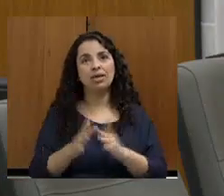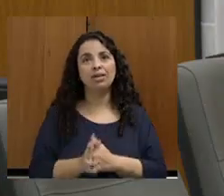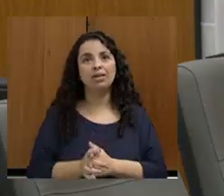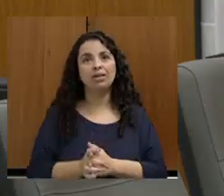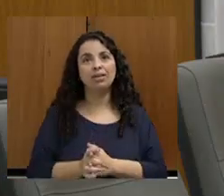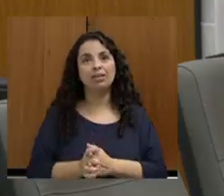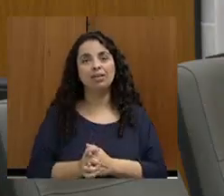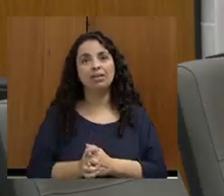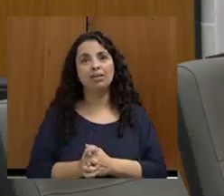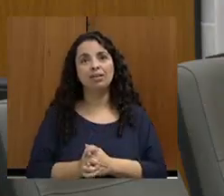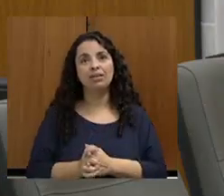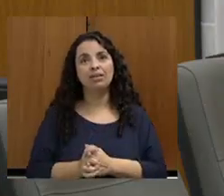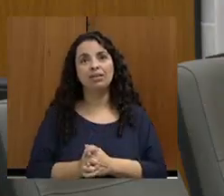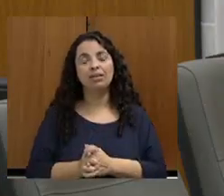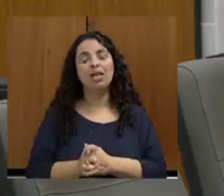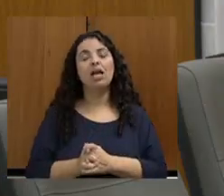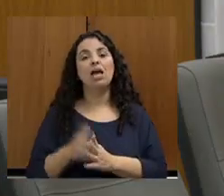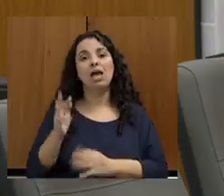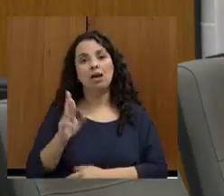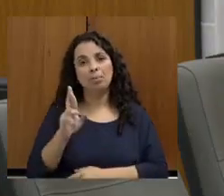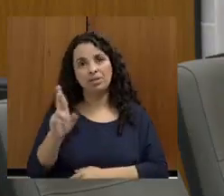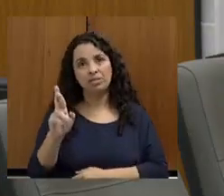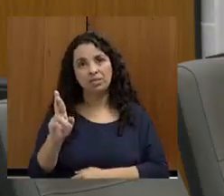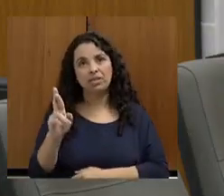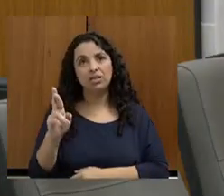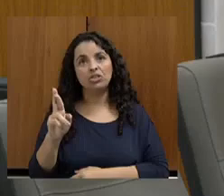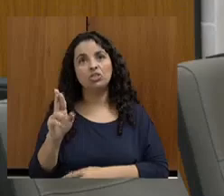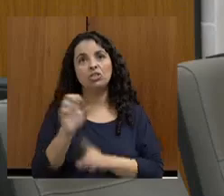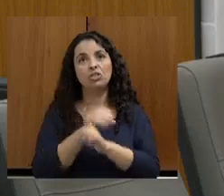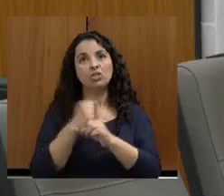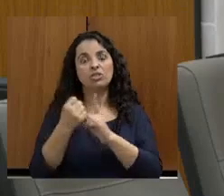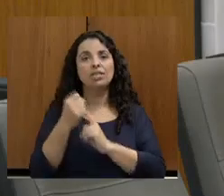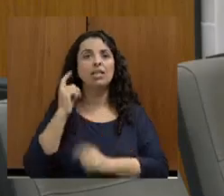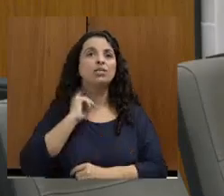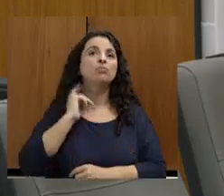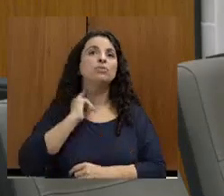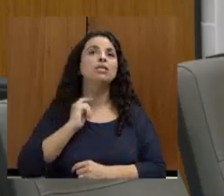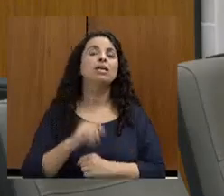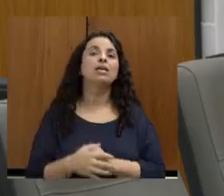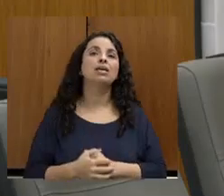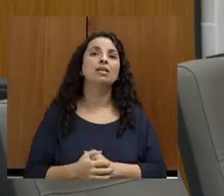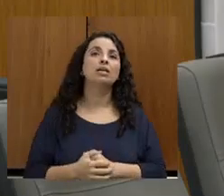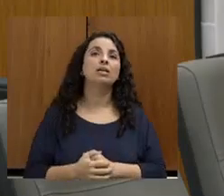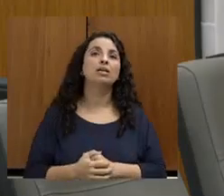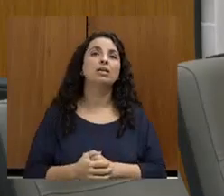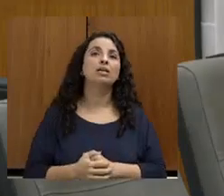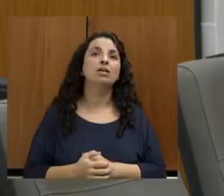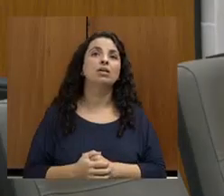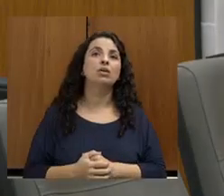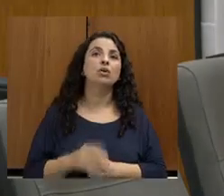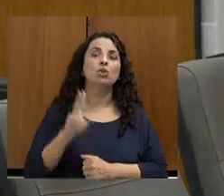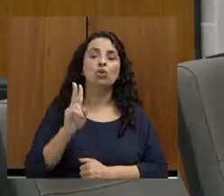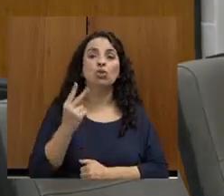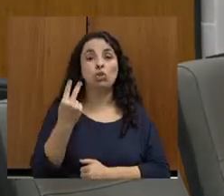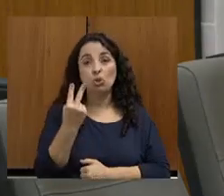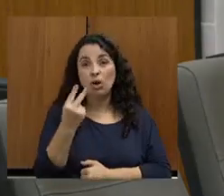Ilustríssimo representante de toda a sociedade mineira. Dois minutos para mim,